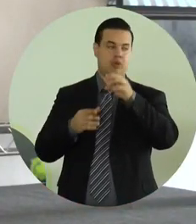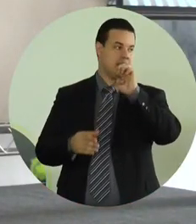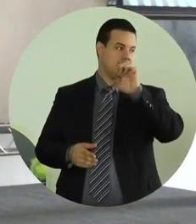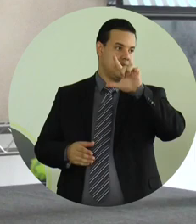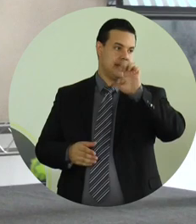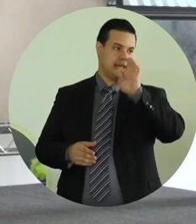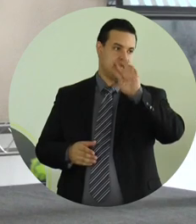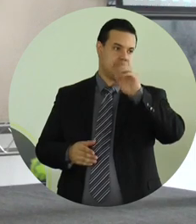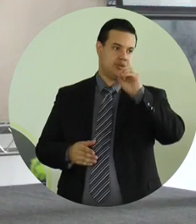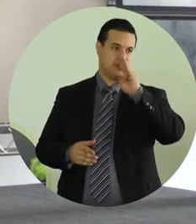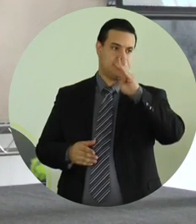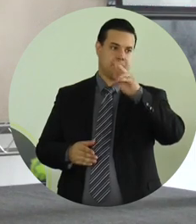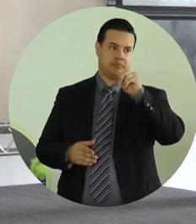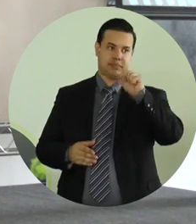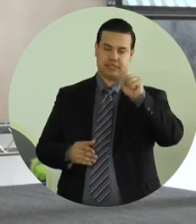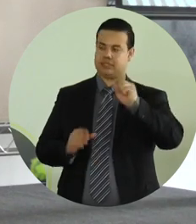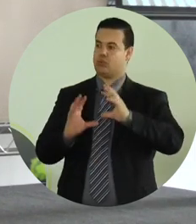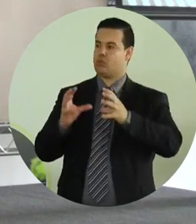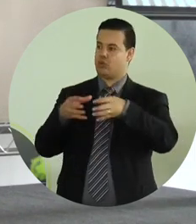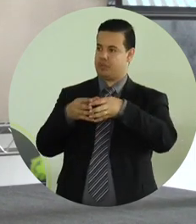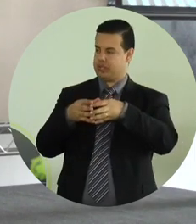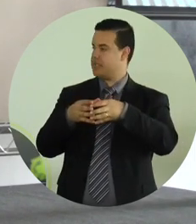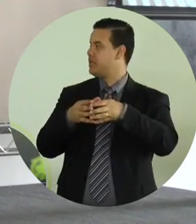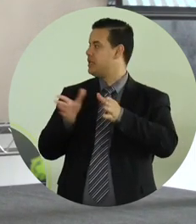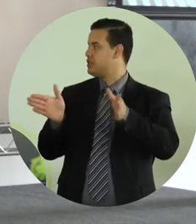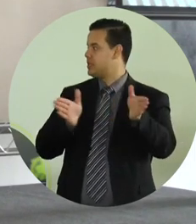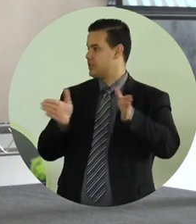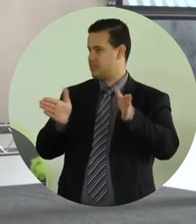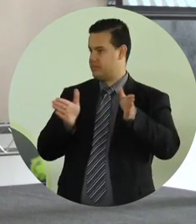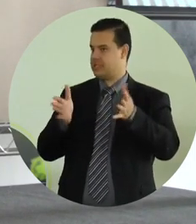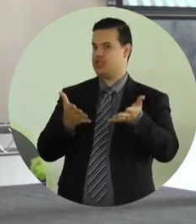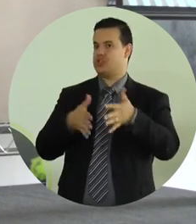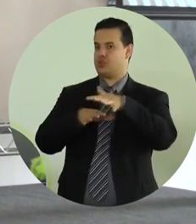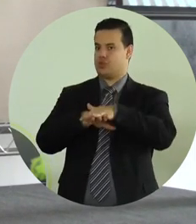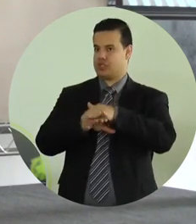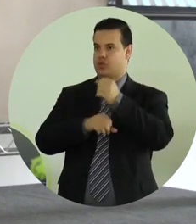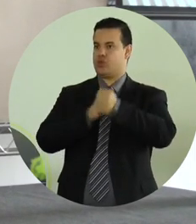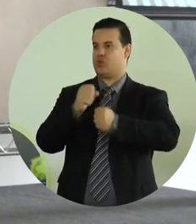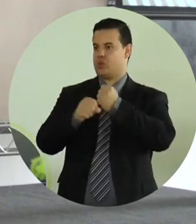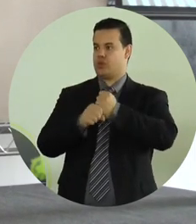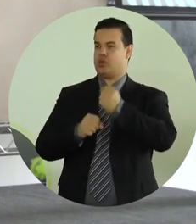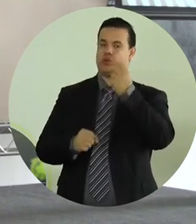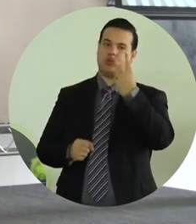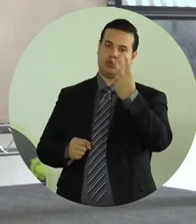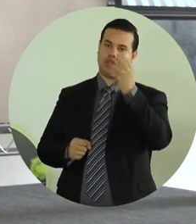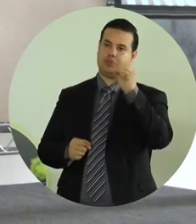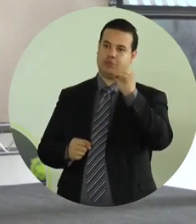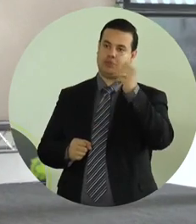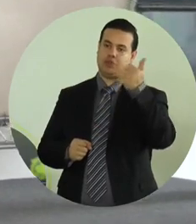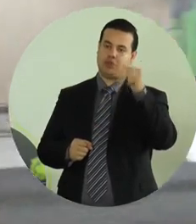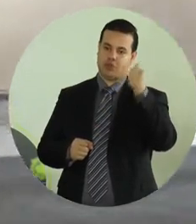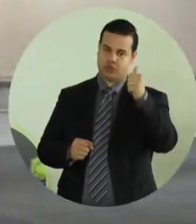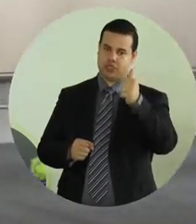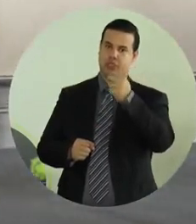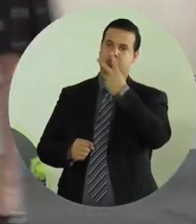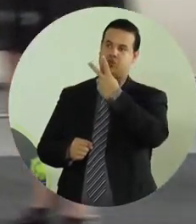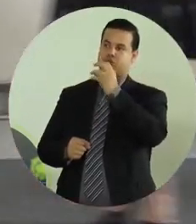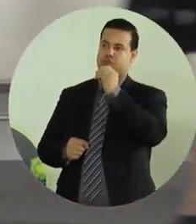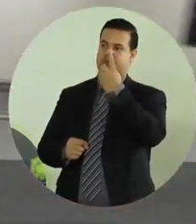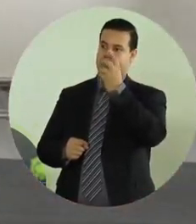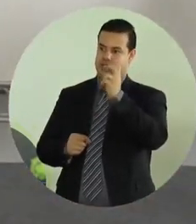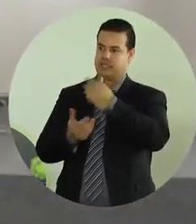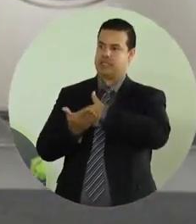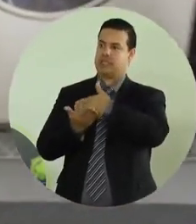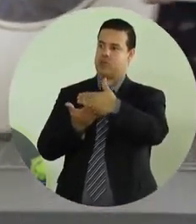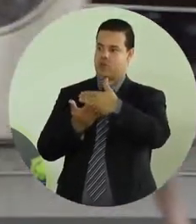instituir um comitê de acessibilidade e inclusão em 2011 e em 2015. Inaugurou o mapa tátil